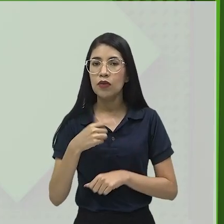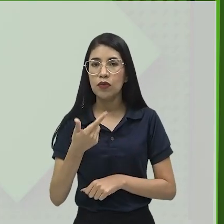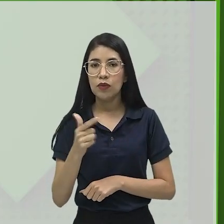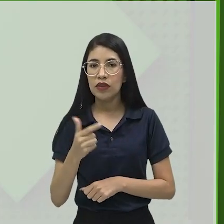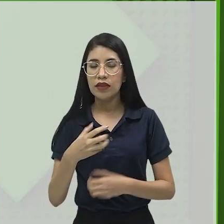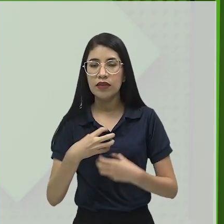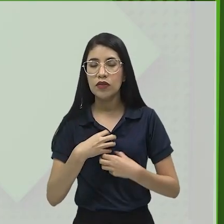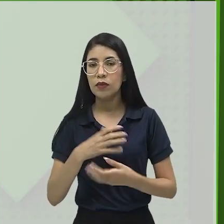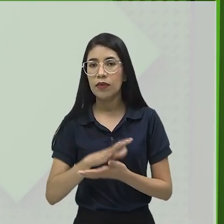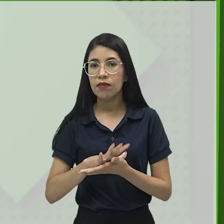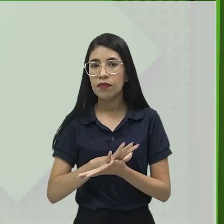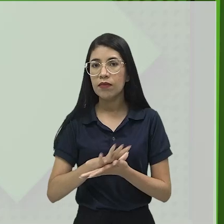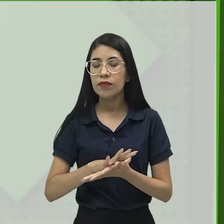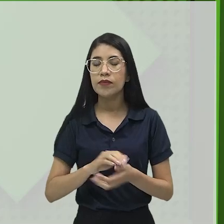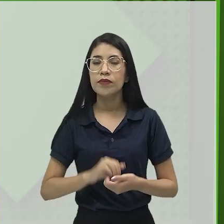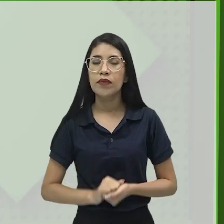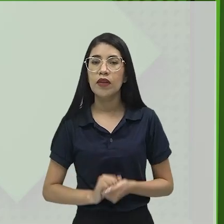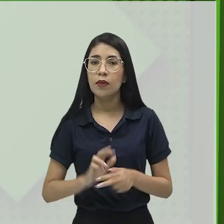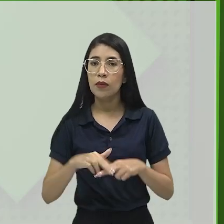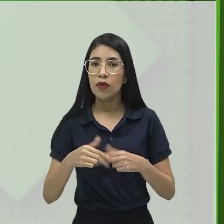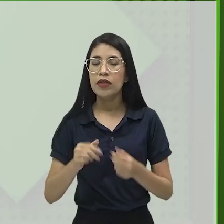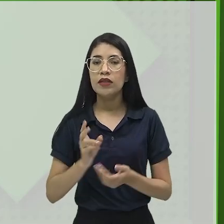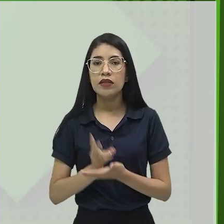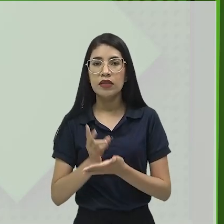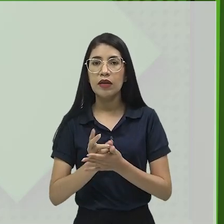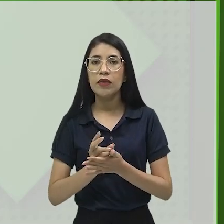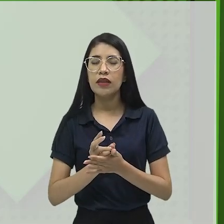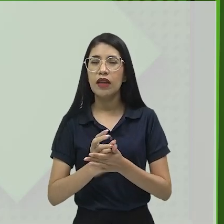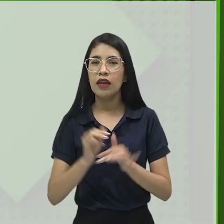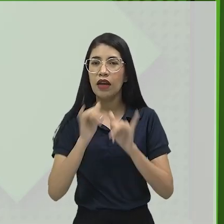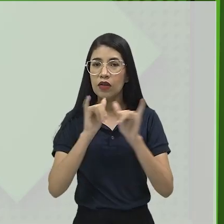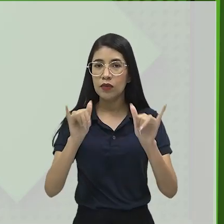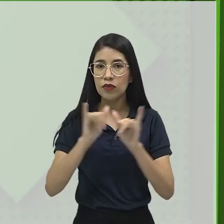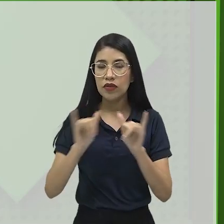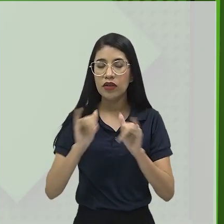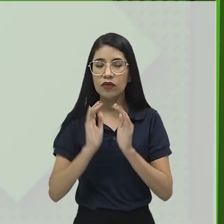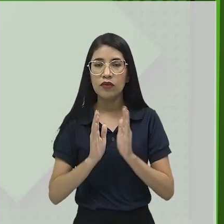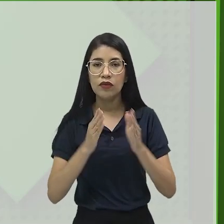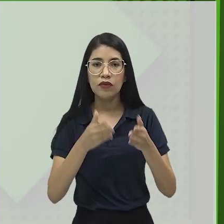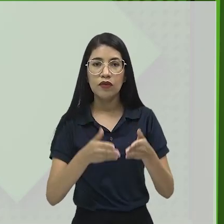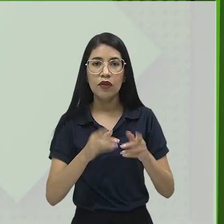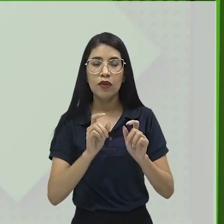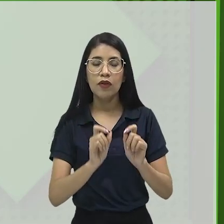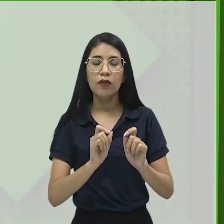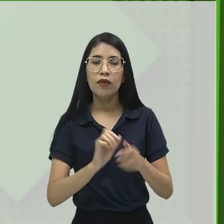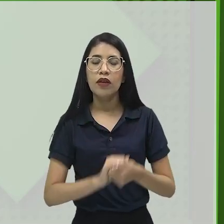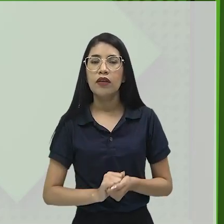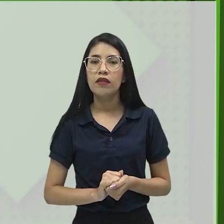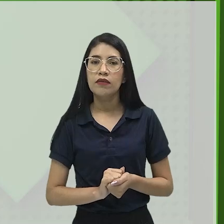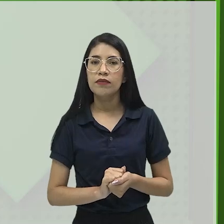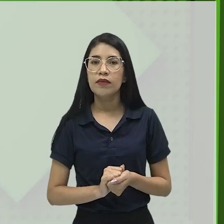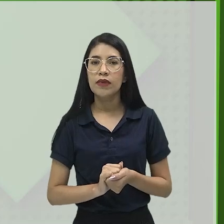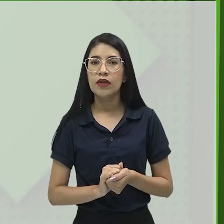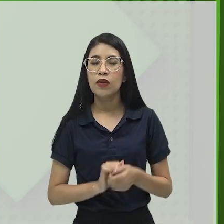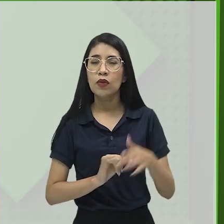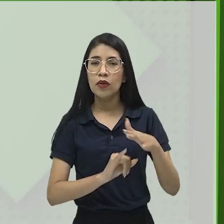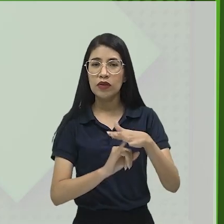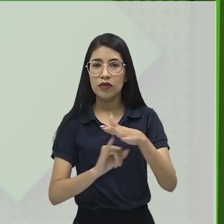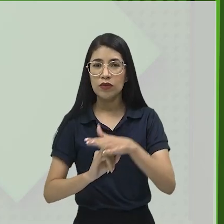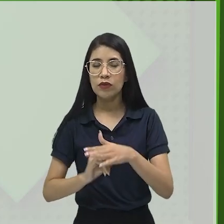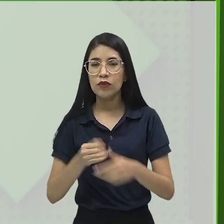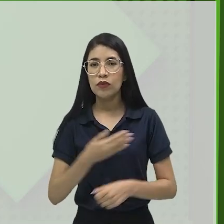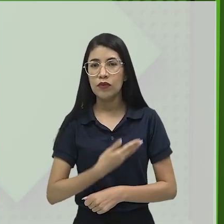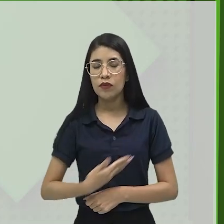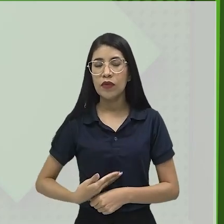que nós temos aí constantemente campanhas que são direcionadas pelas gestões públicas para que